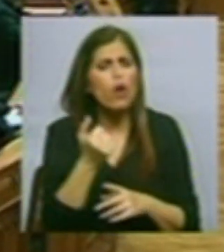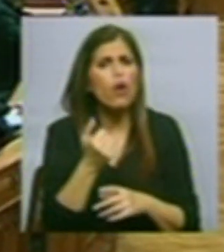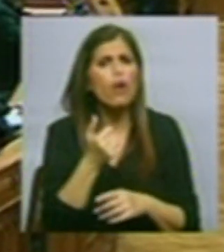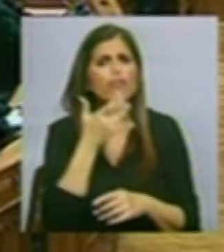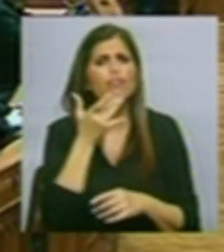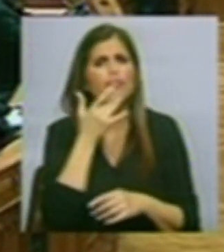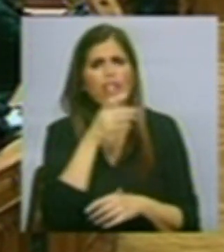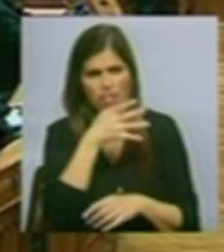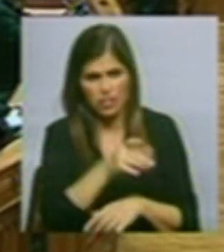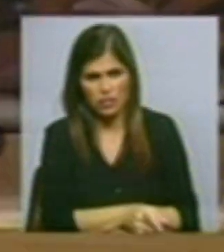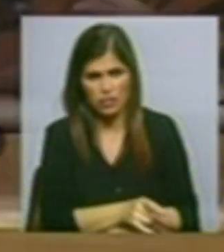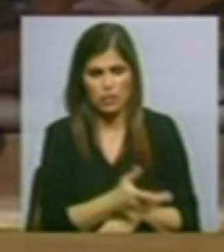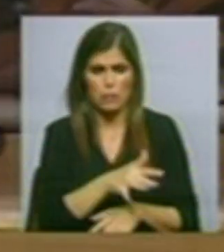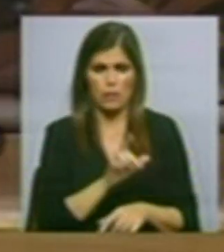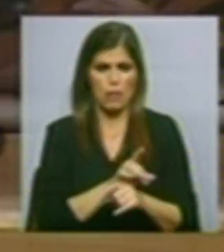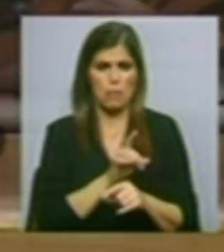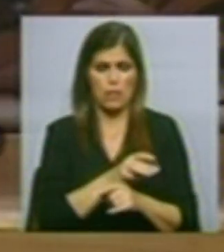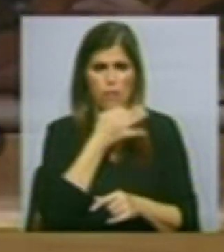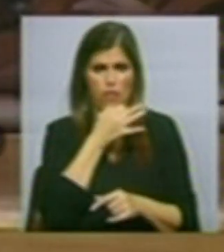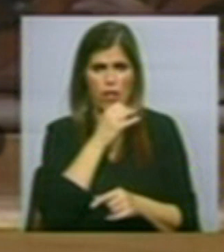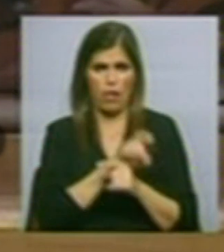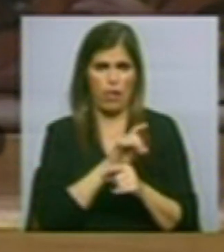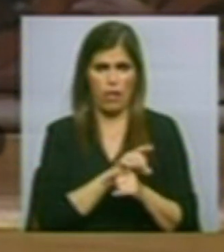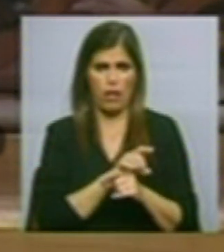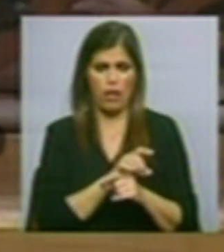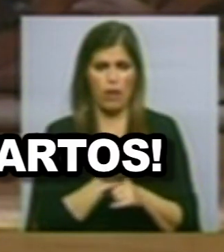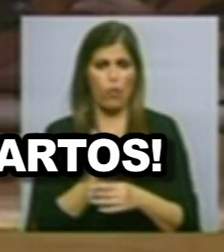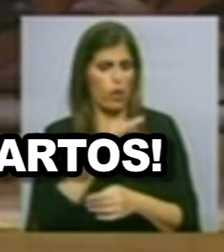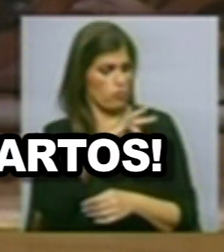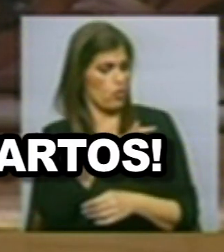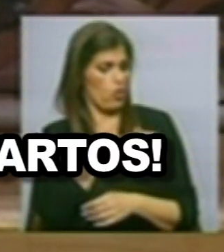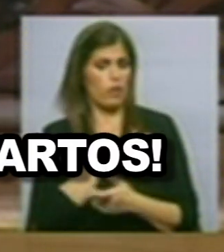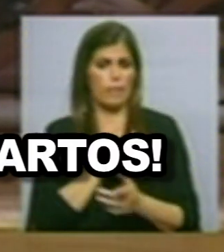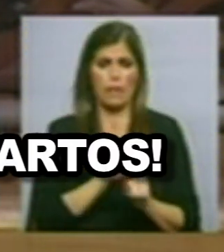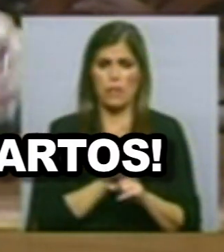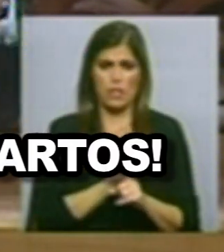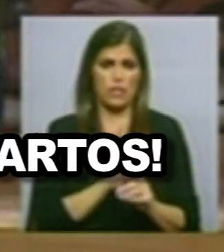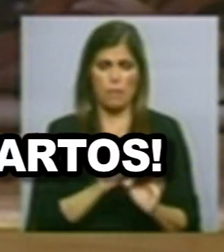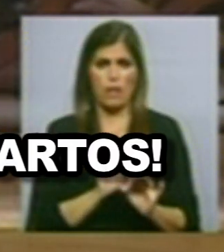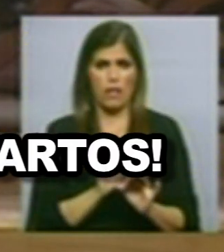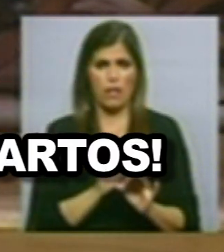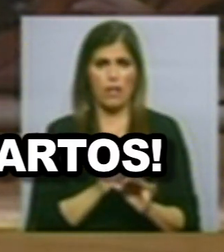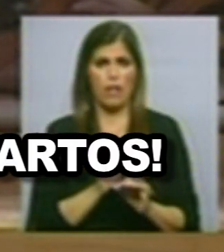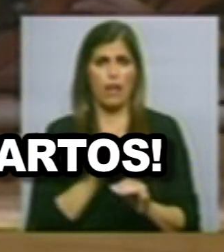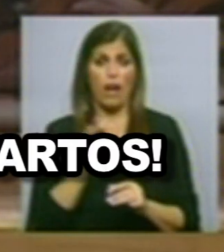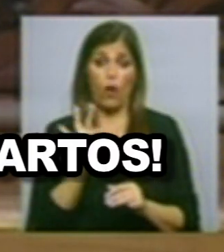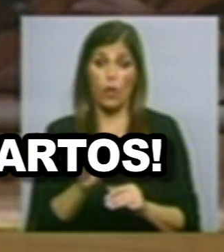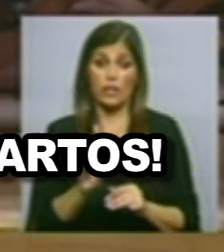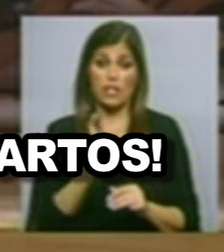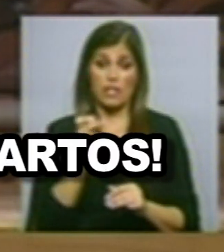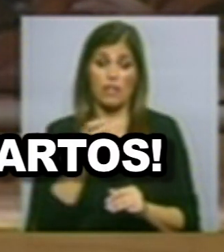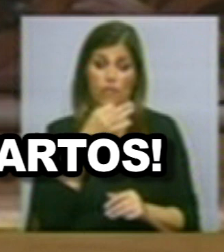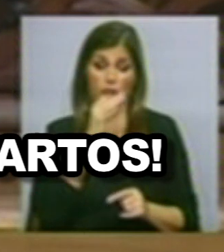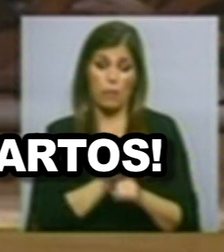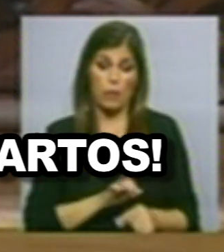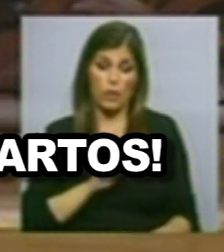dizem eles. Mas é a mesma conversa desde que pusemos o cravo ao peito. É a mesma conversa há 46 anos e